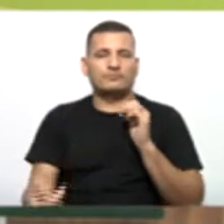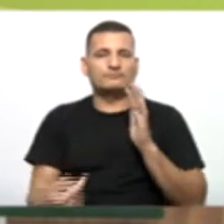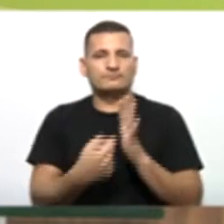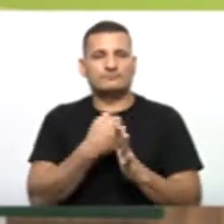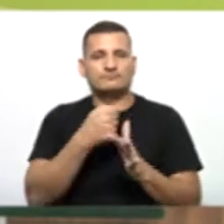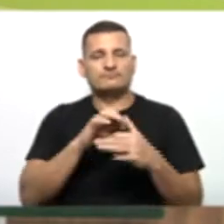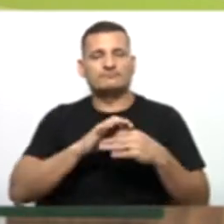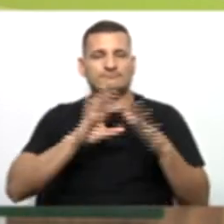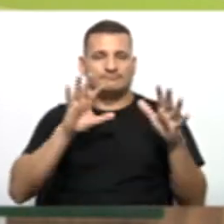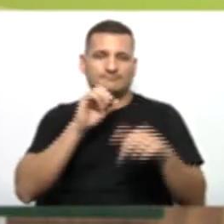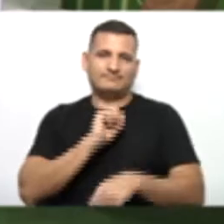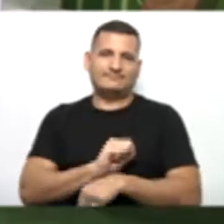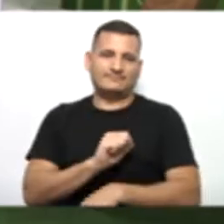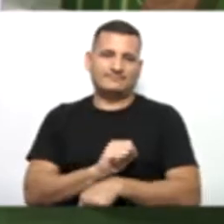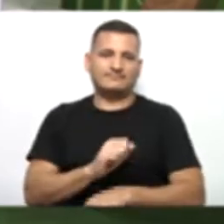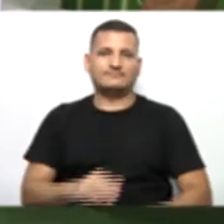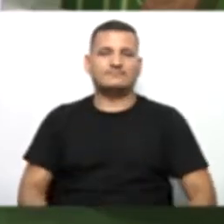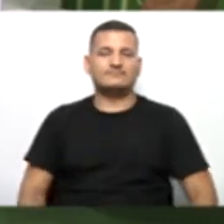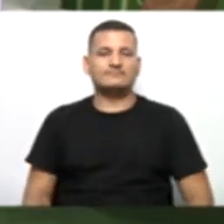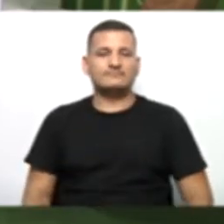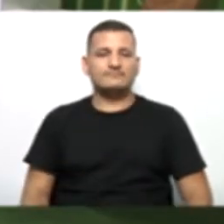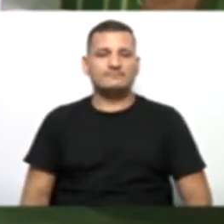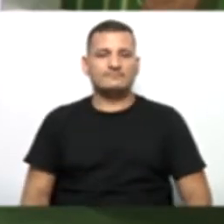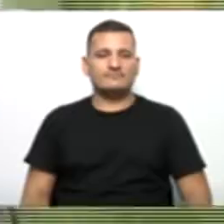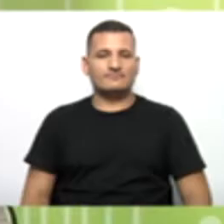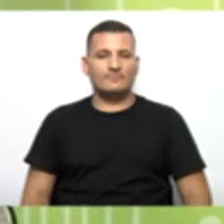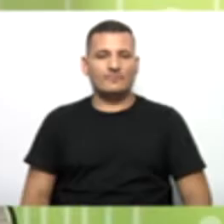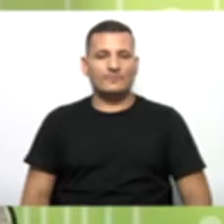estamos aqui aguardando.